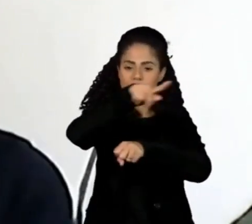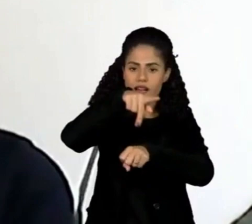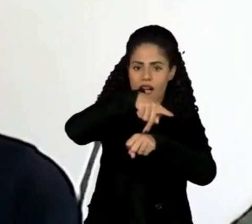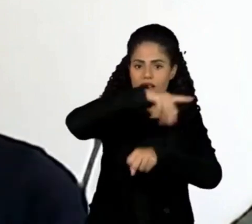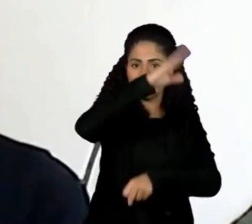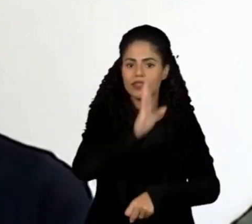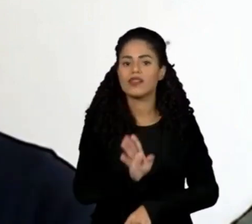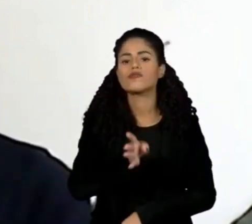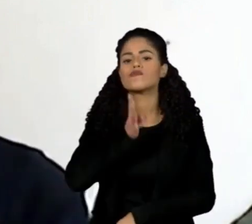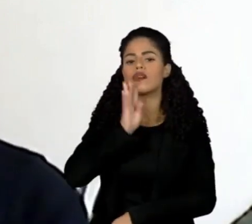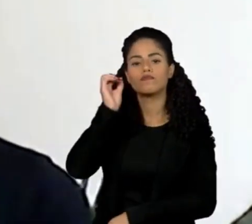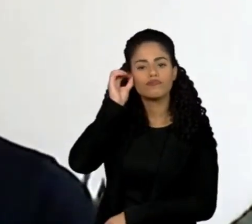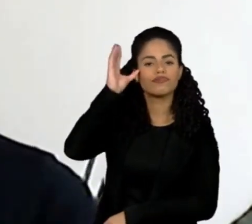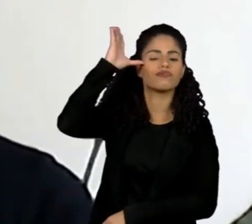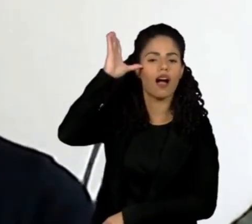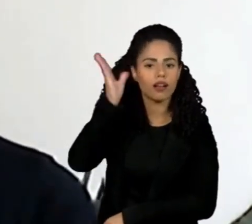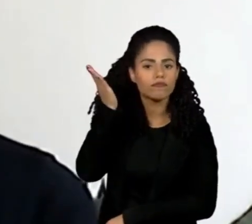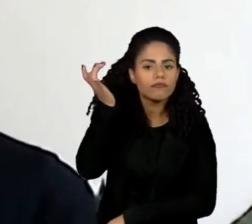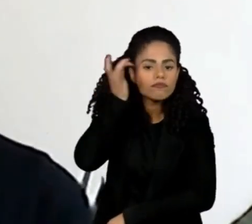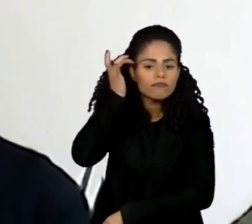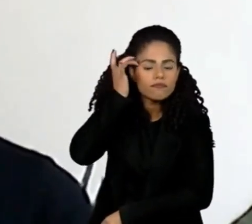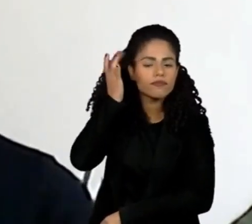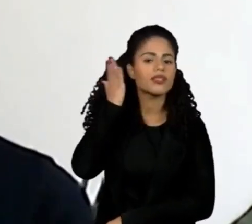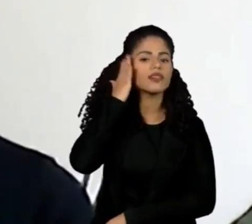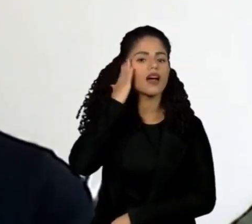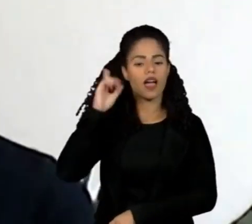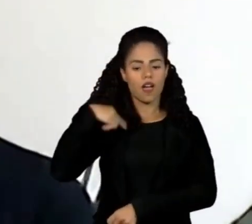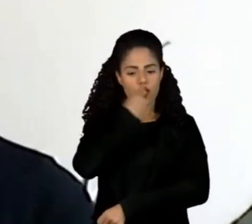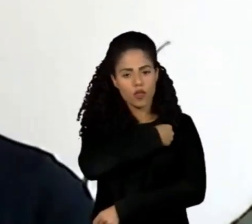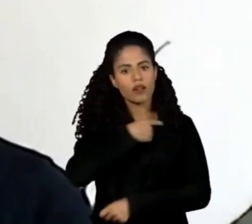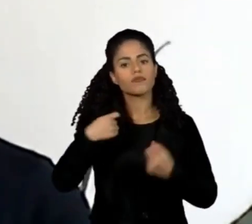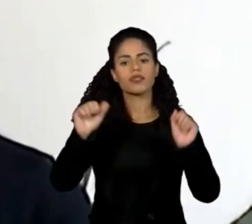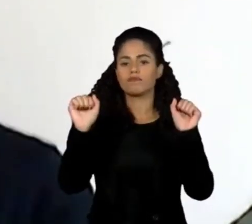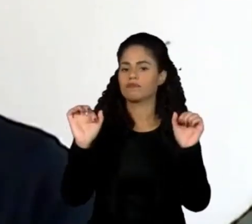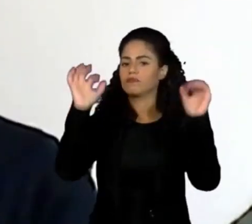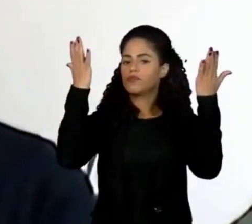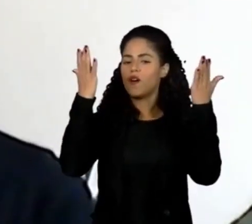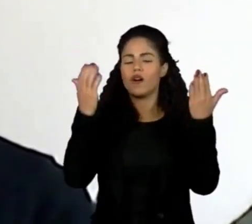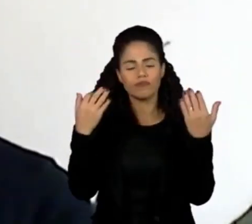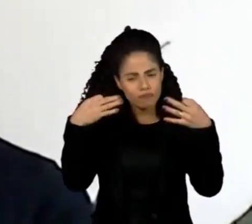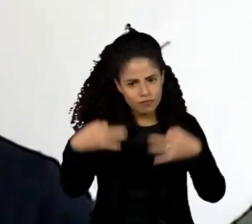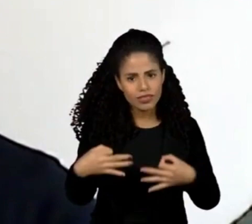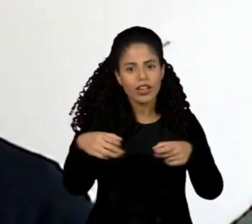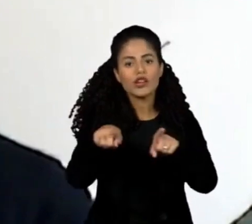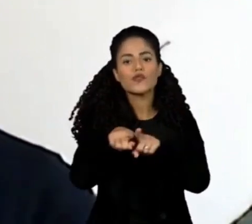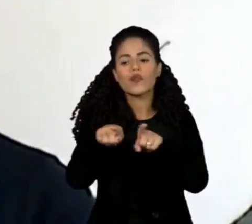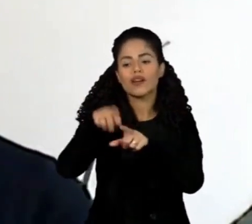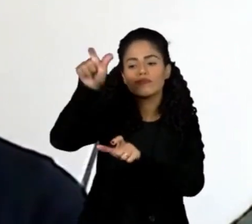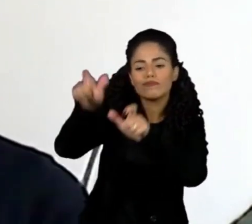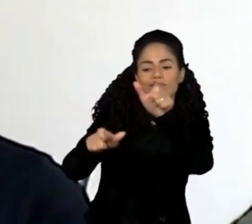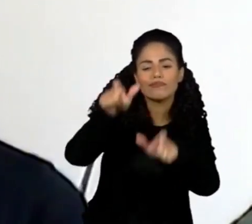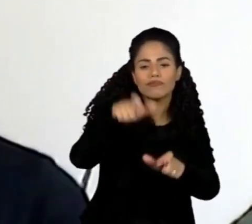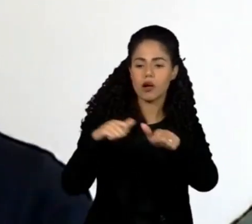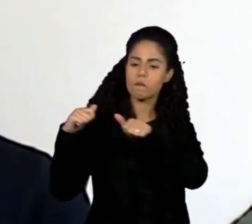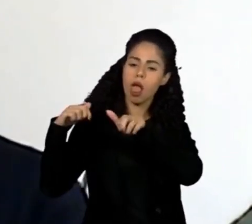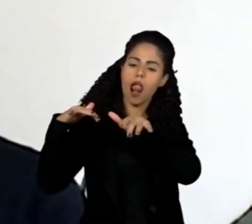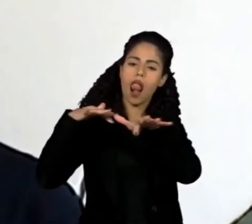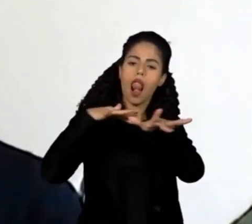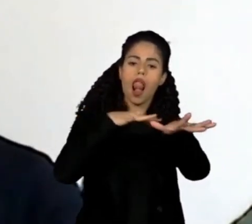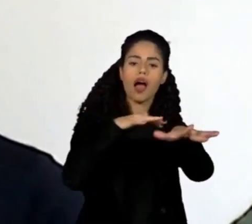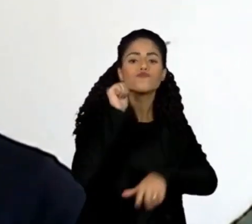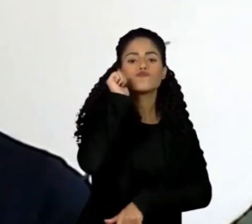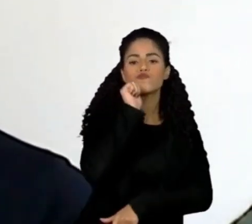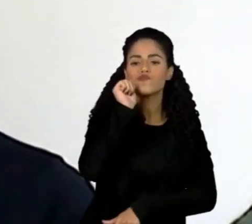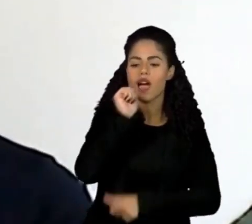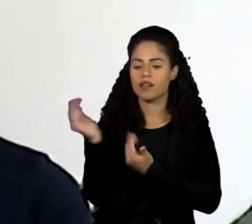conhecimento é poder Então eu acho que a gente precisa Celebrar essa presença muito maior de jovens